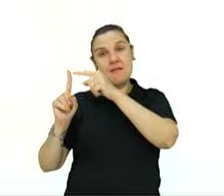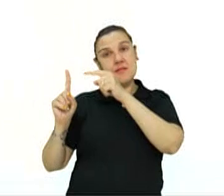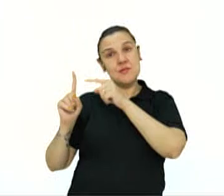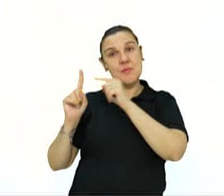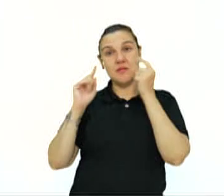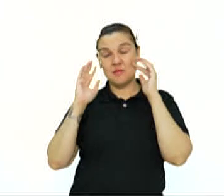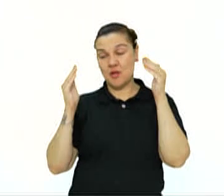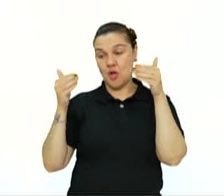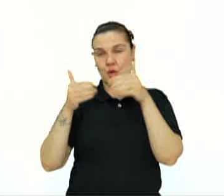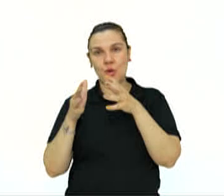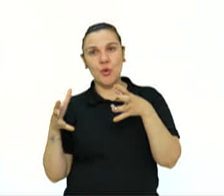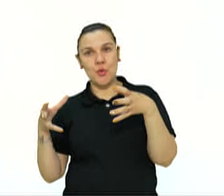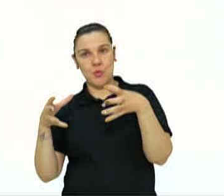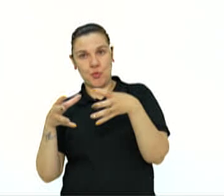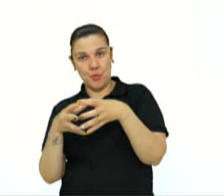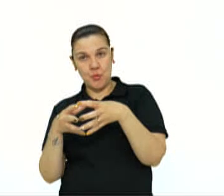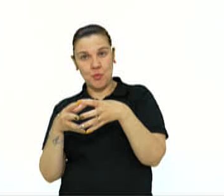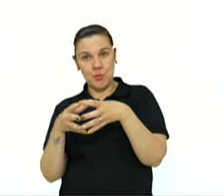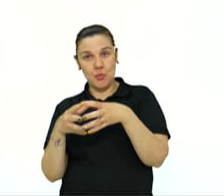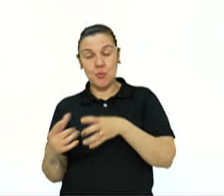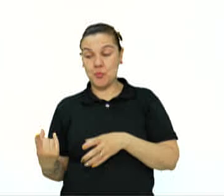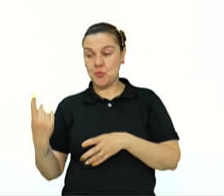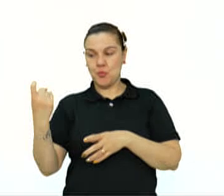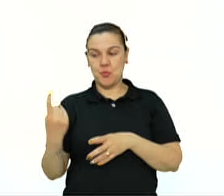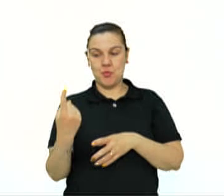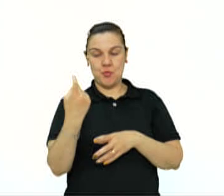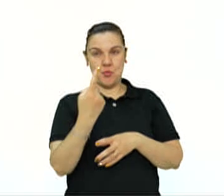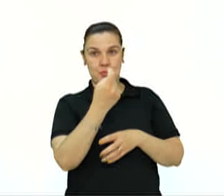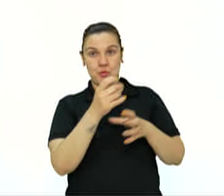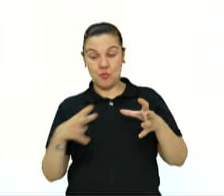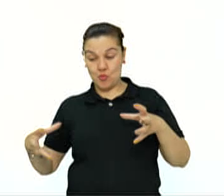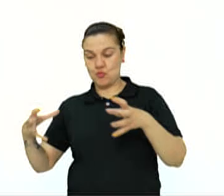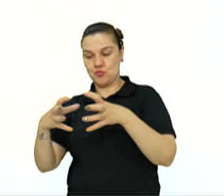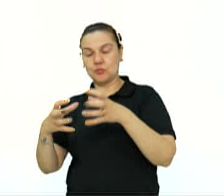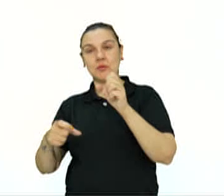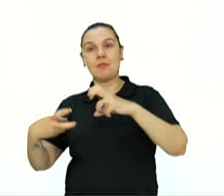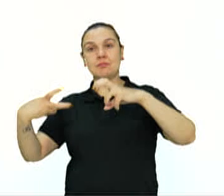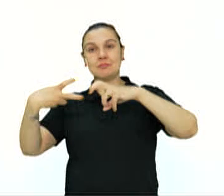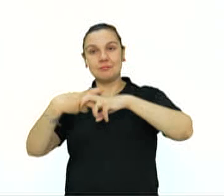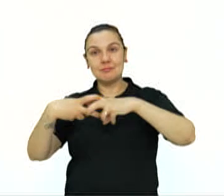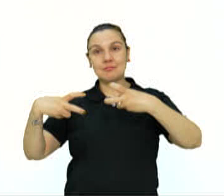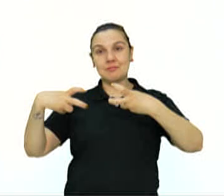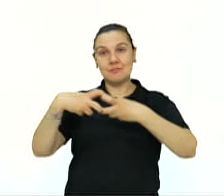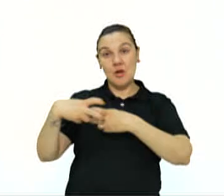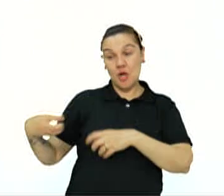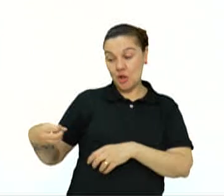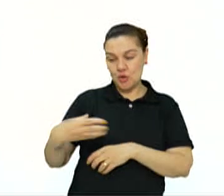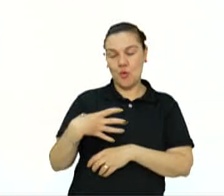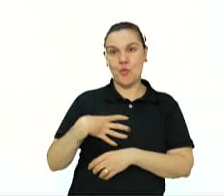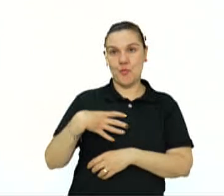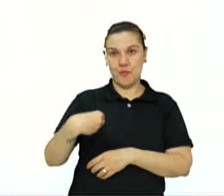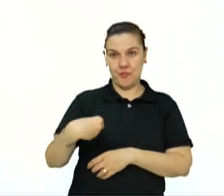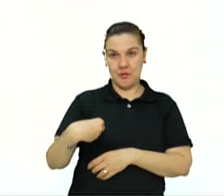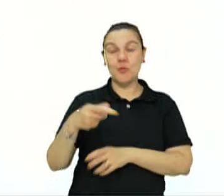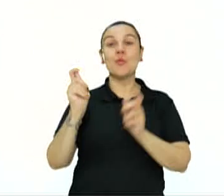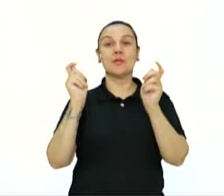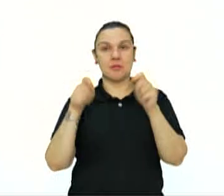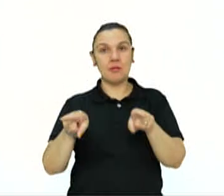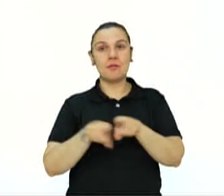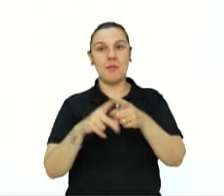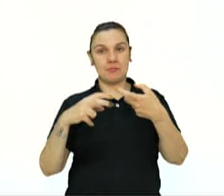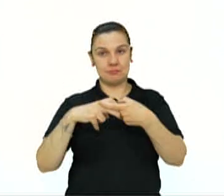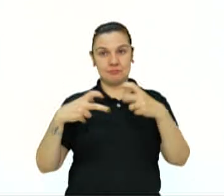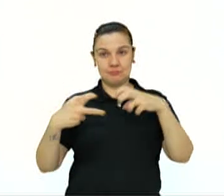ser definida como um grupo de organismos capazes de reproduzir e originar descendentes